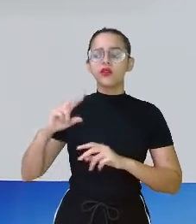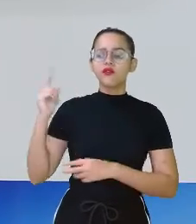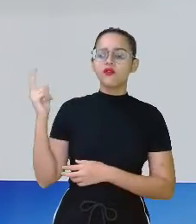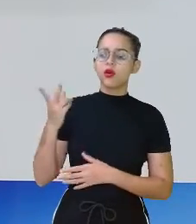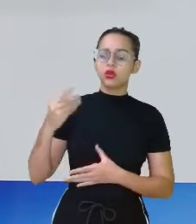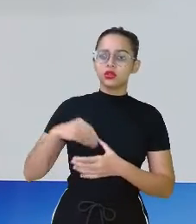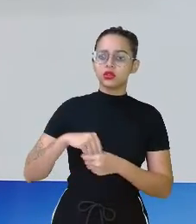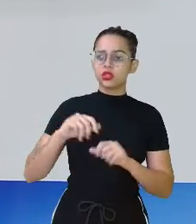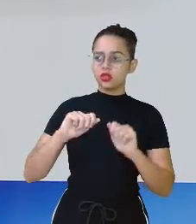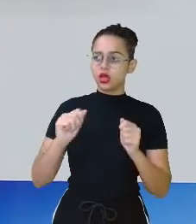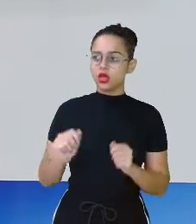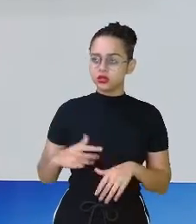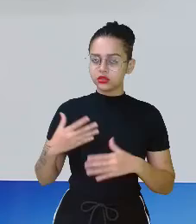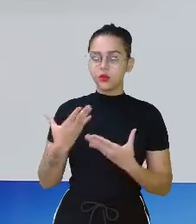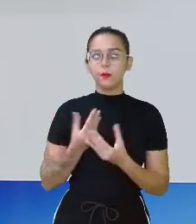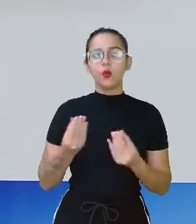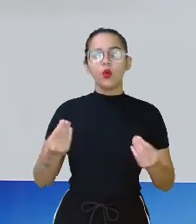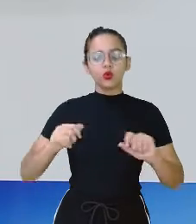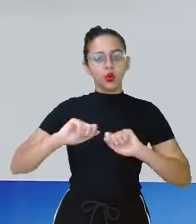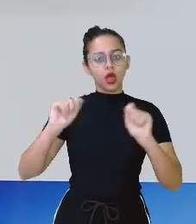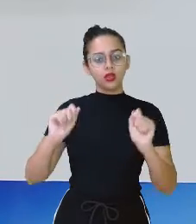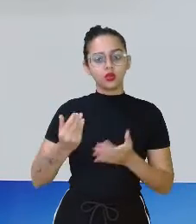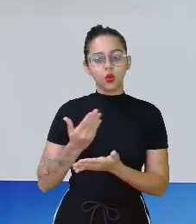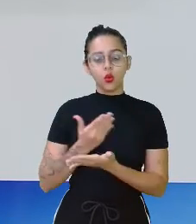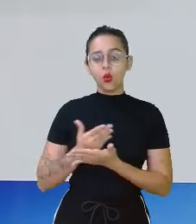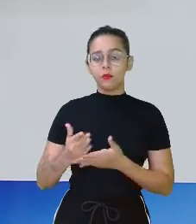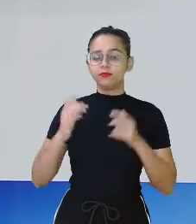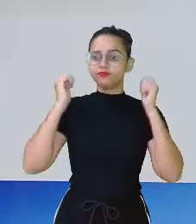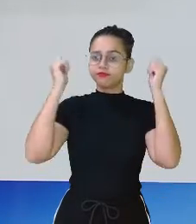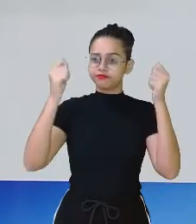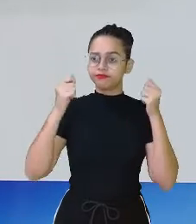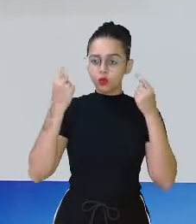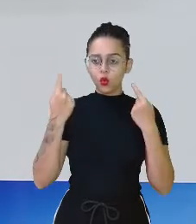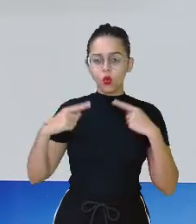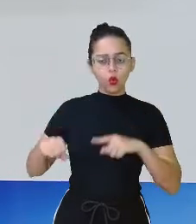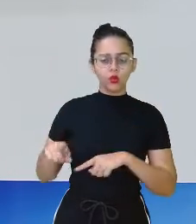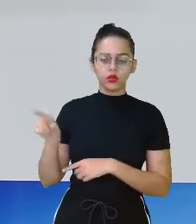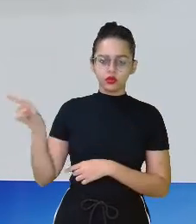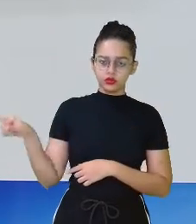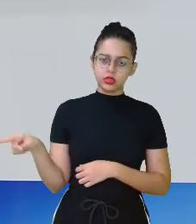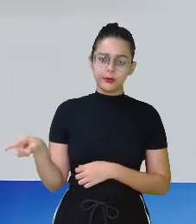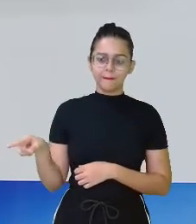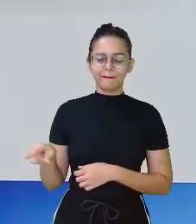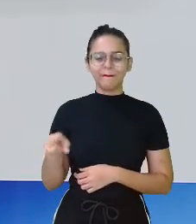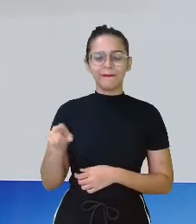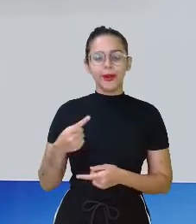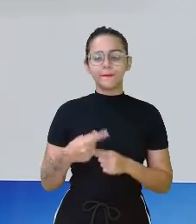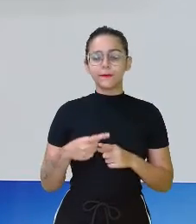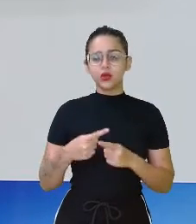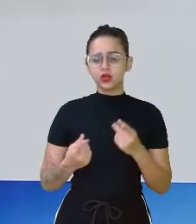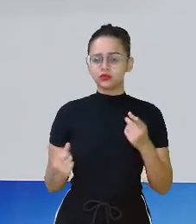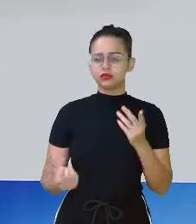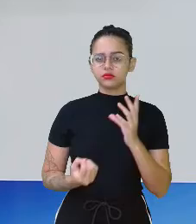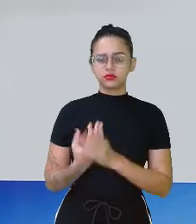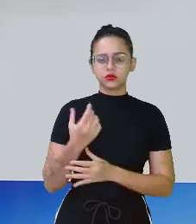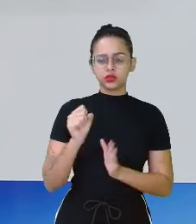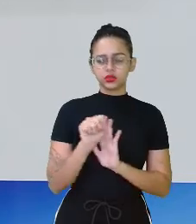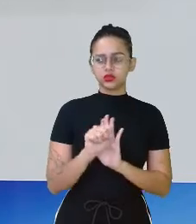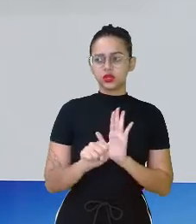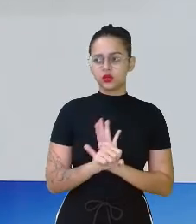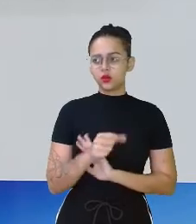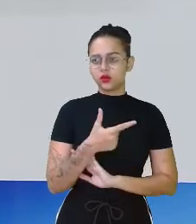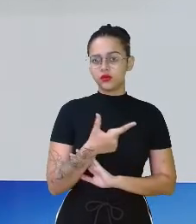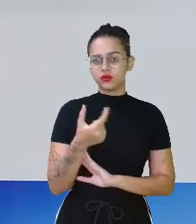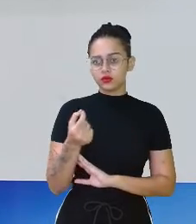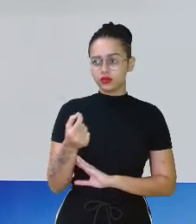e muitos artistas começaram a protestar contra isso, porque isso é uma coisa que se criou no século XX. Pronto, né? é isso que